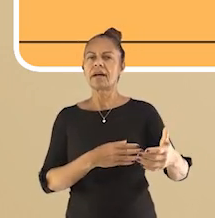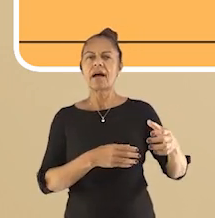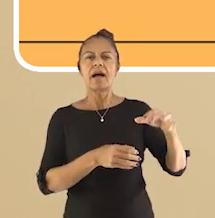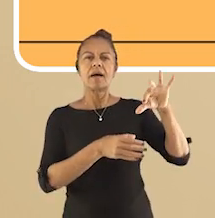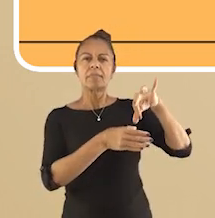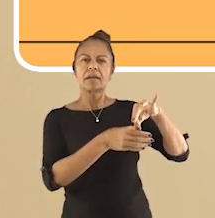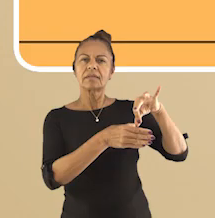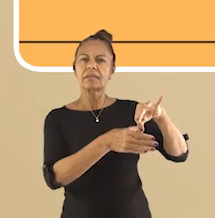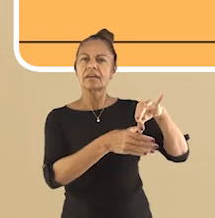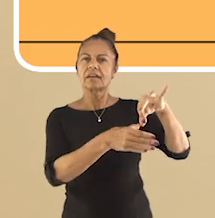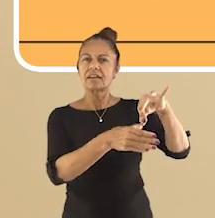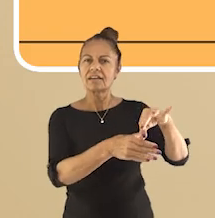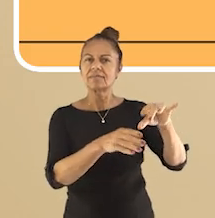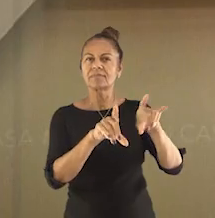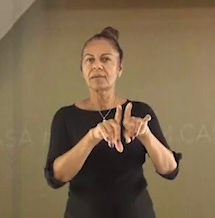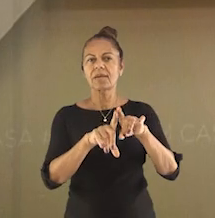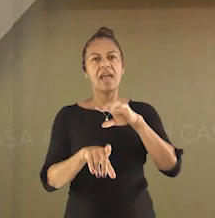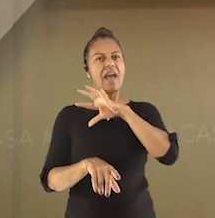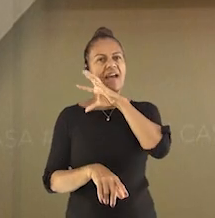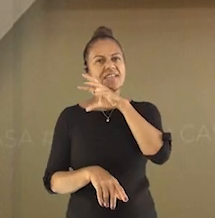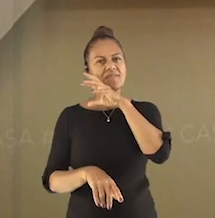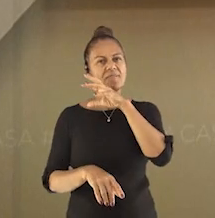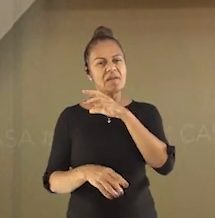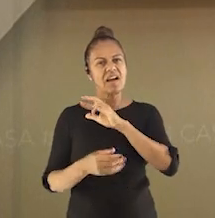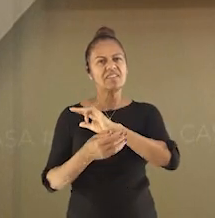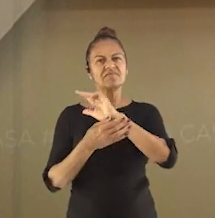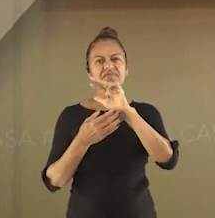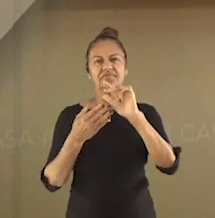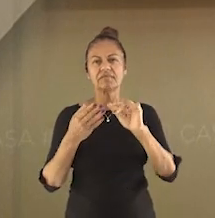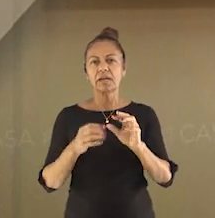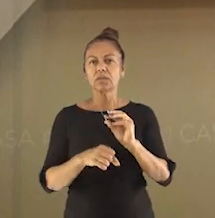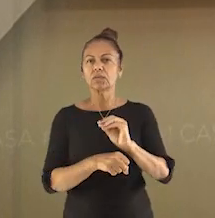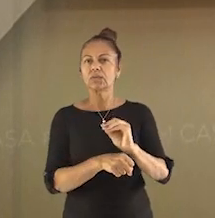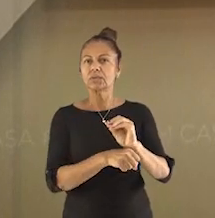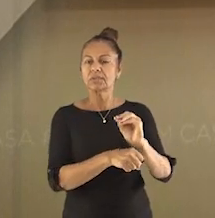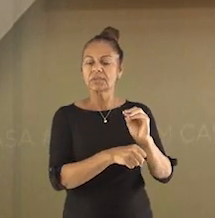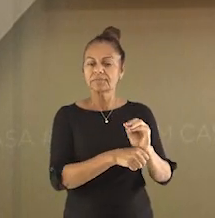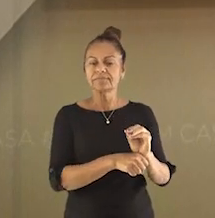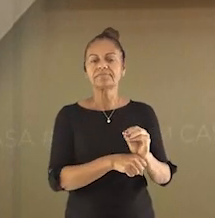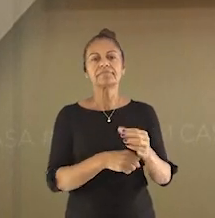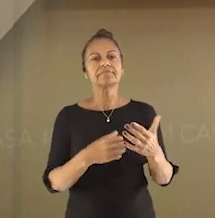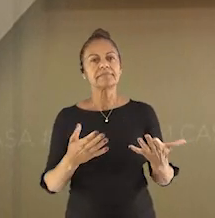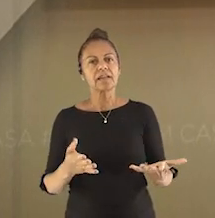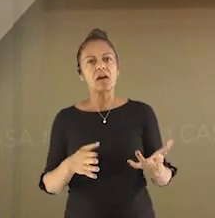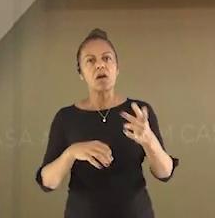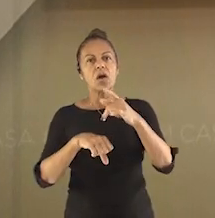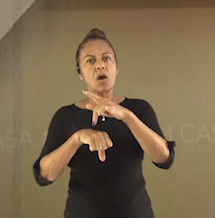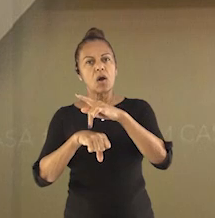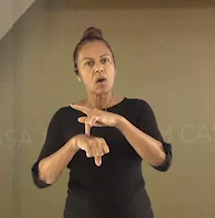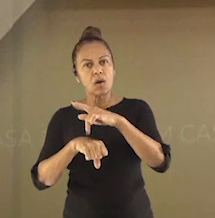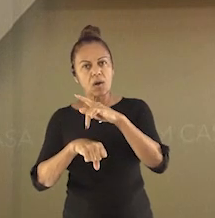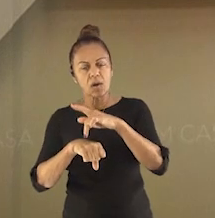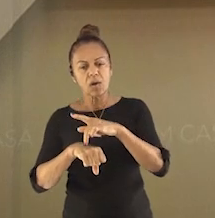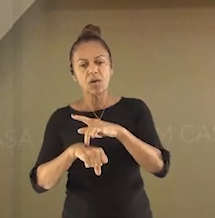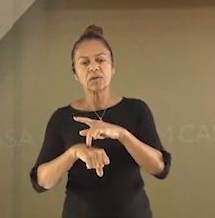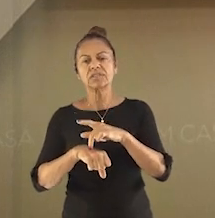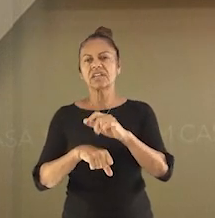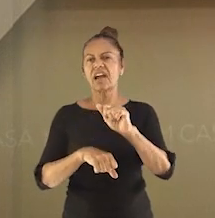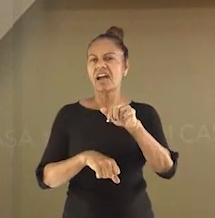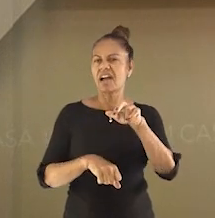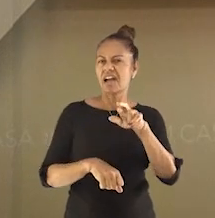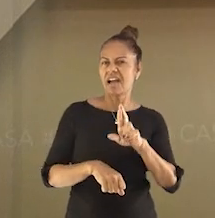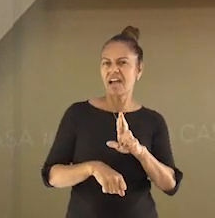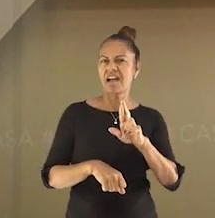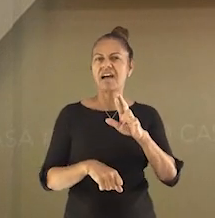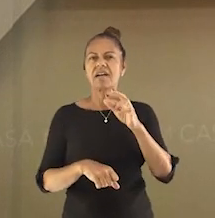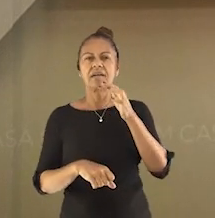plantas e criamos animais. Vimos que o solo é formado por pedaços de rocha, água, ar,